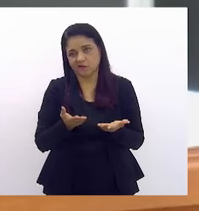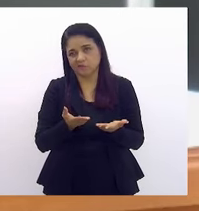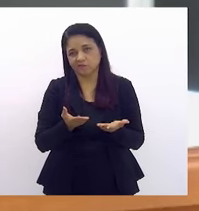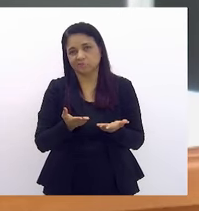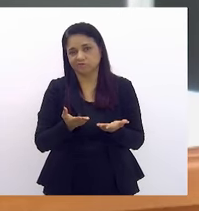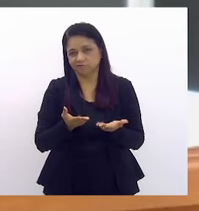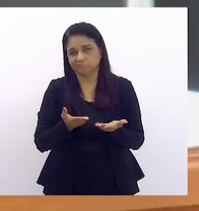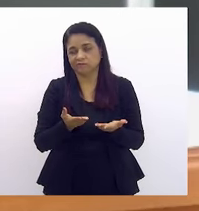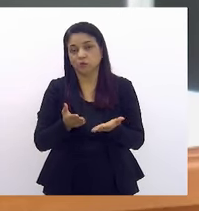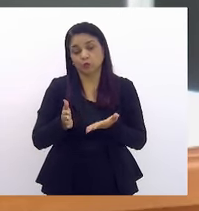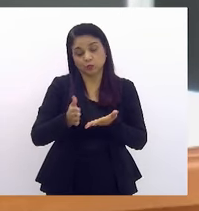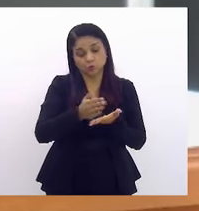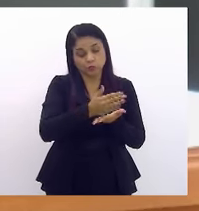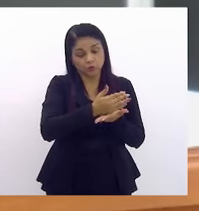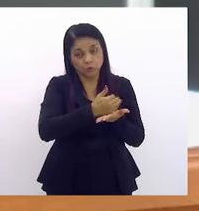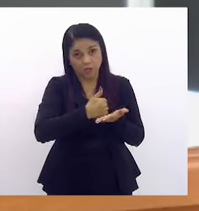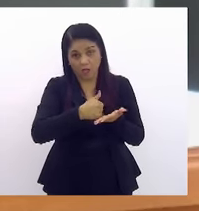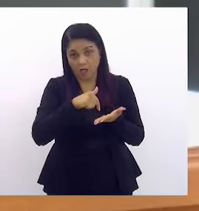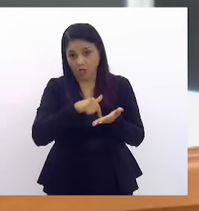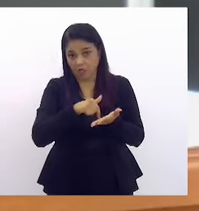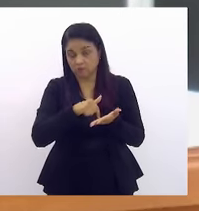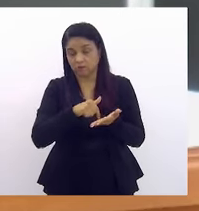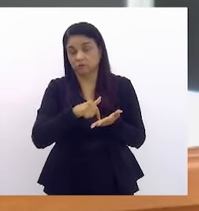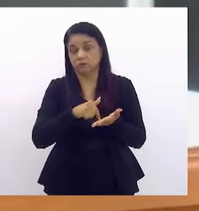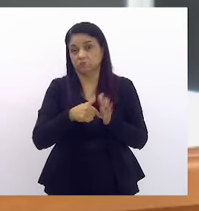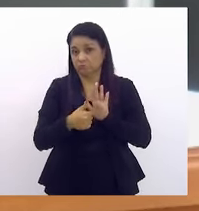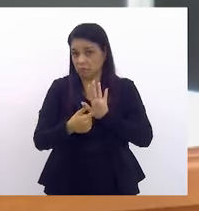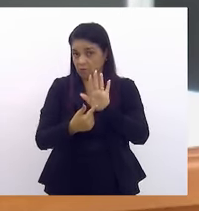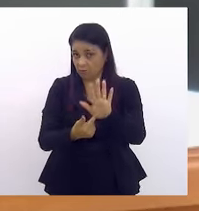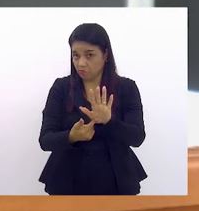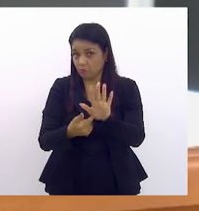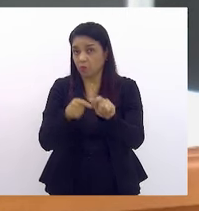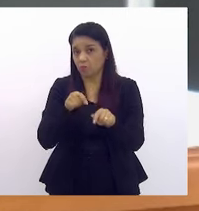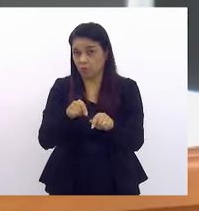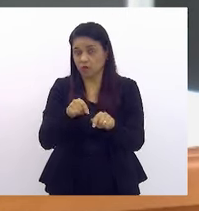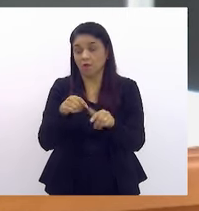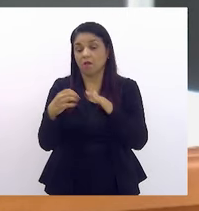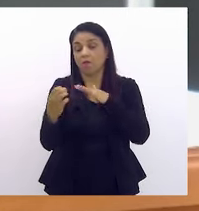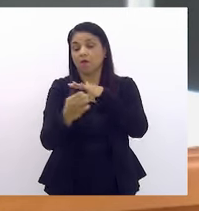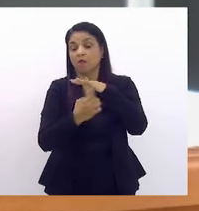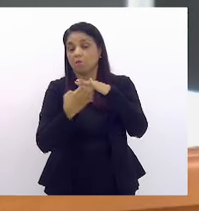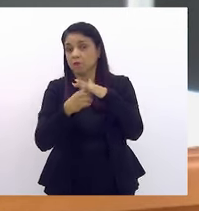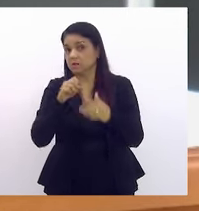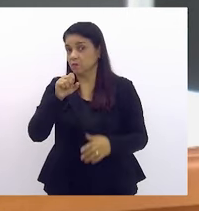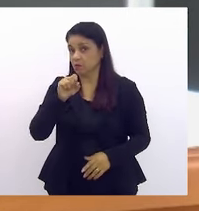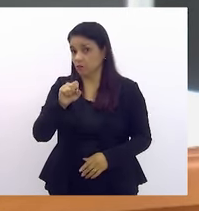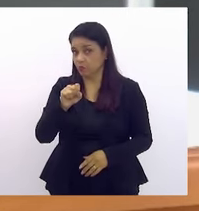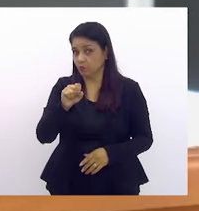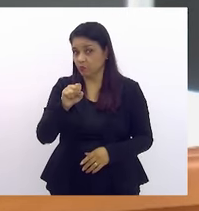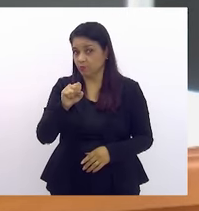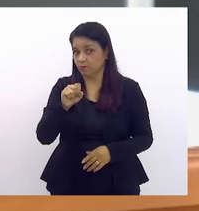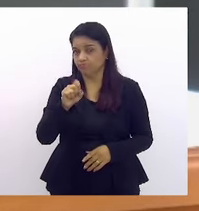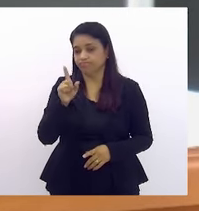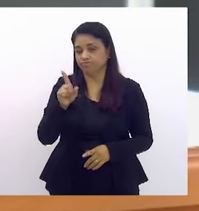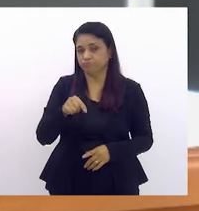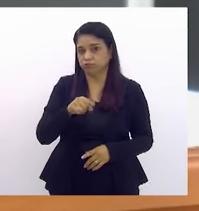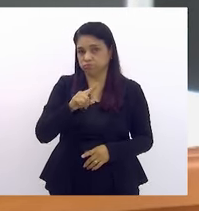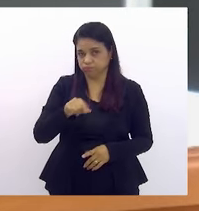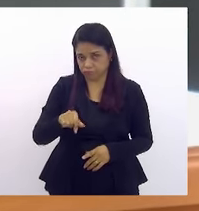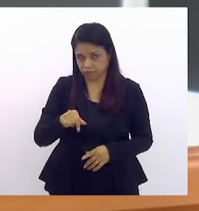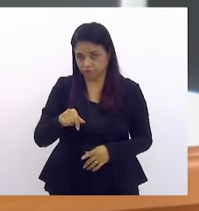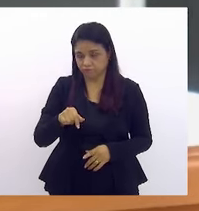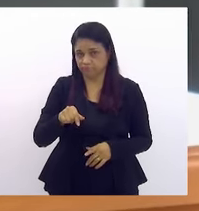segundo os dados, né, que são autodeclaratórios, essas empresas não estão mais em atividade,